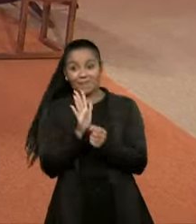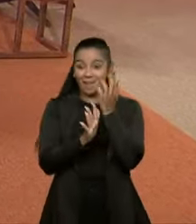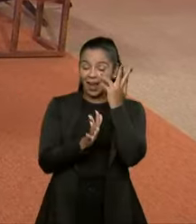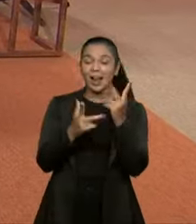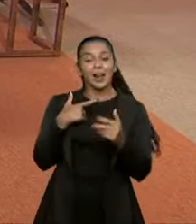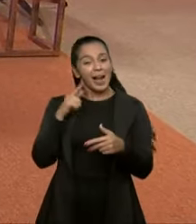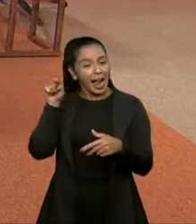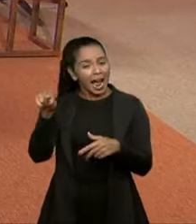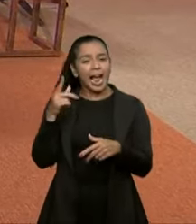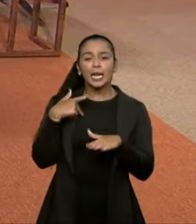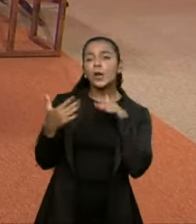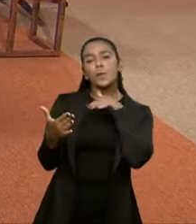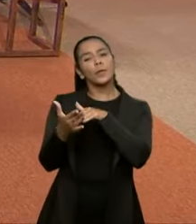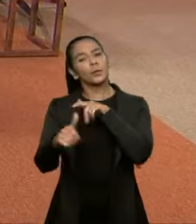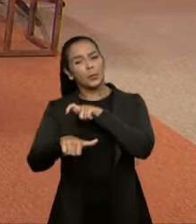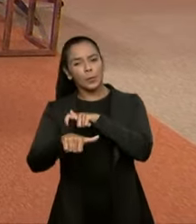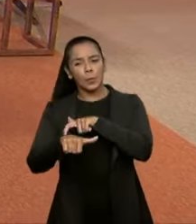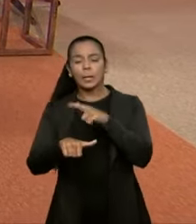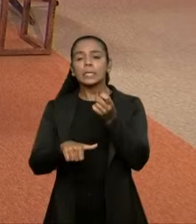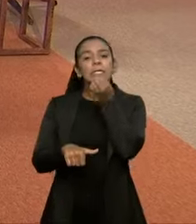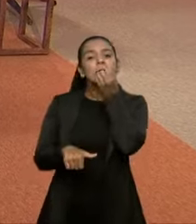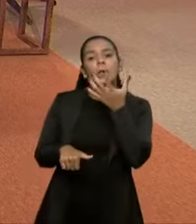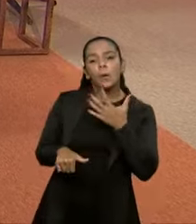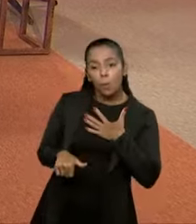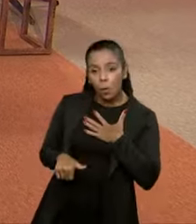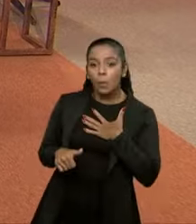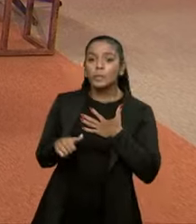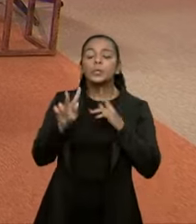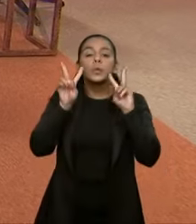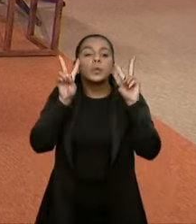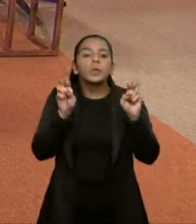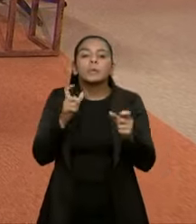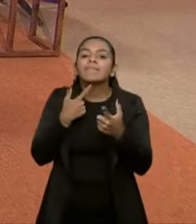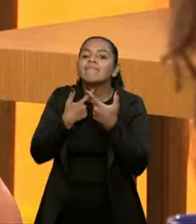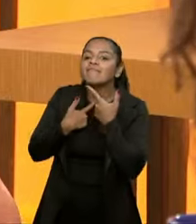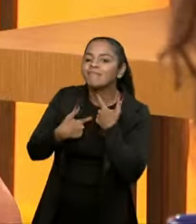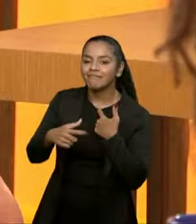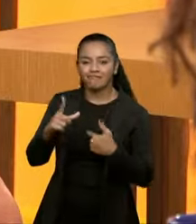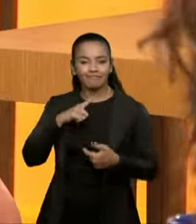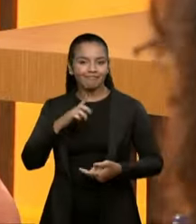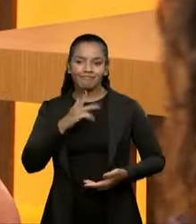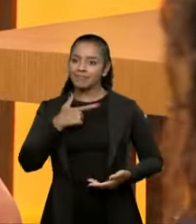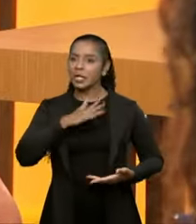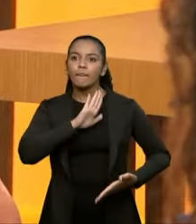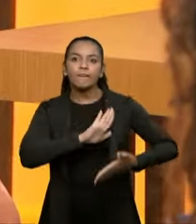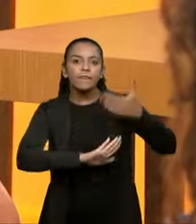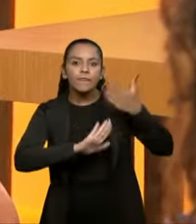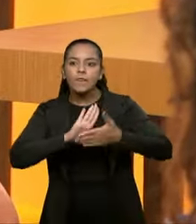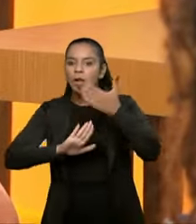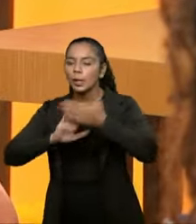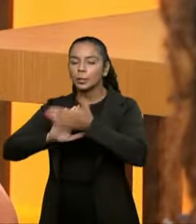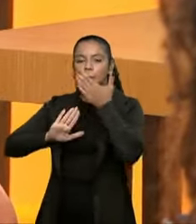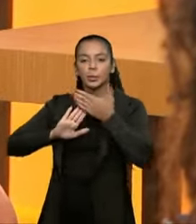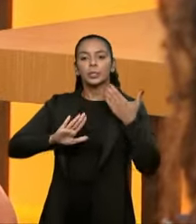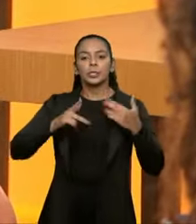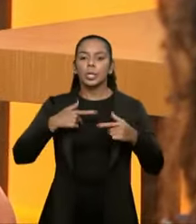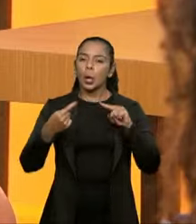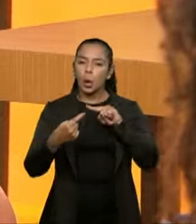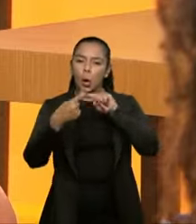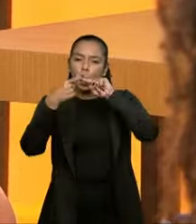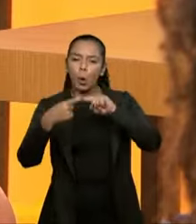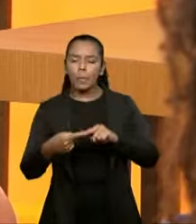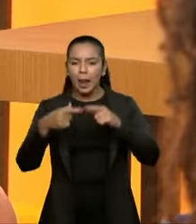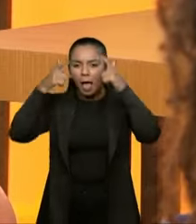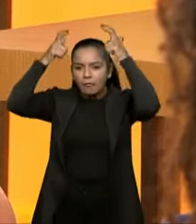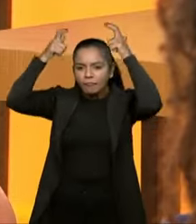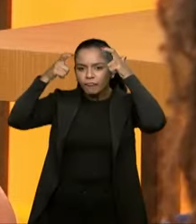o último, aquele último momento. Você comentou esse desejo que você tinha de viajar por aí, que era uma coisa também que tinha a ver com gastronomia, de